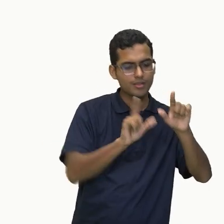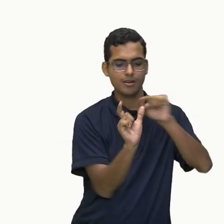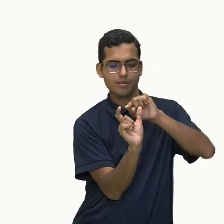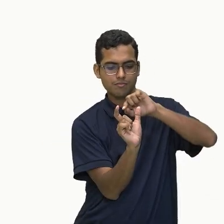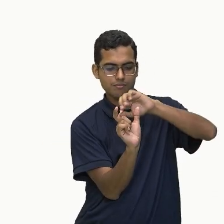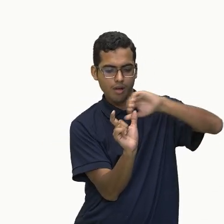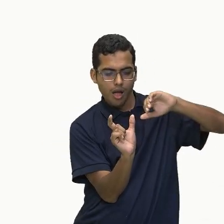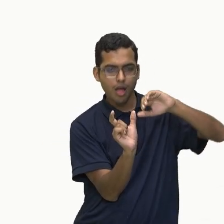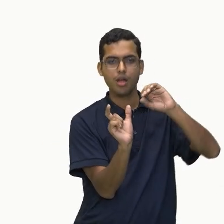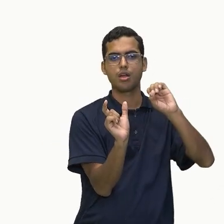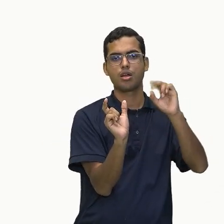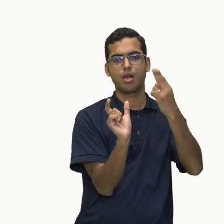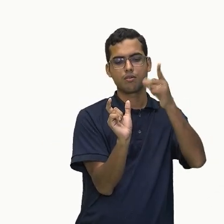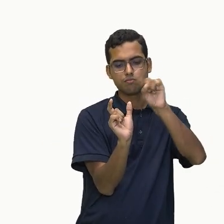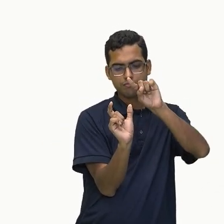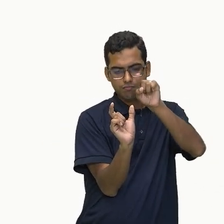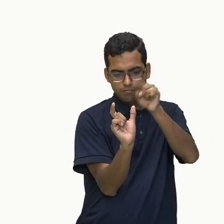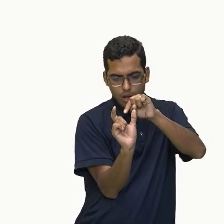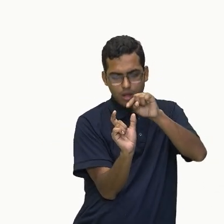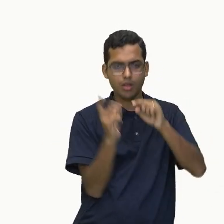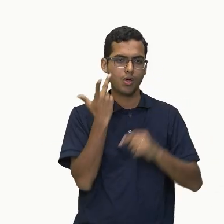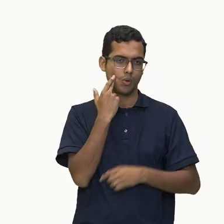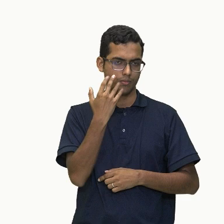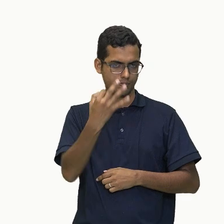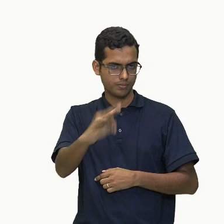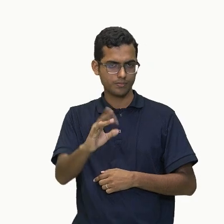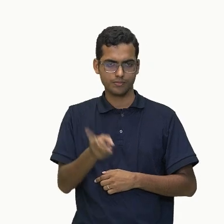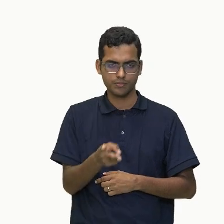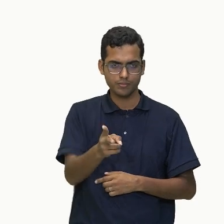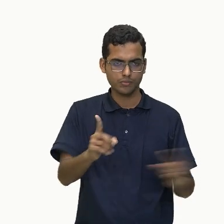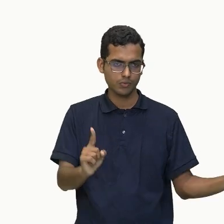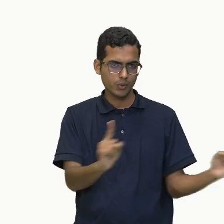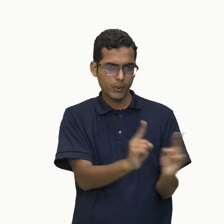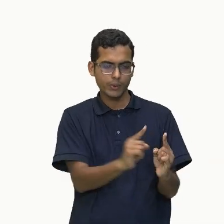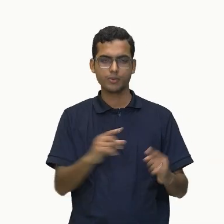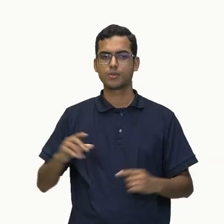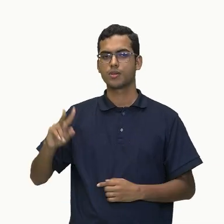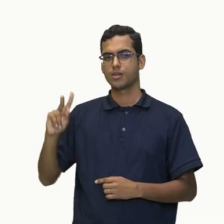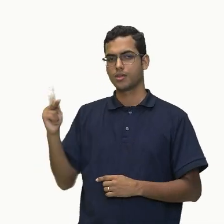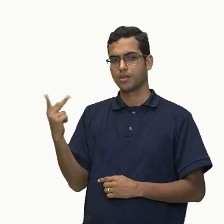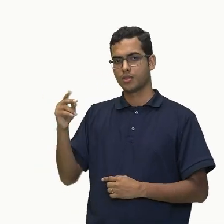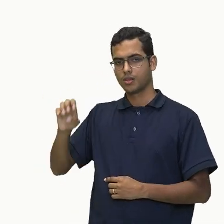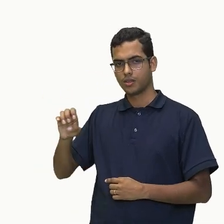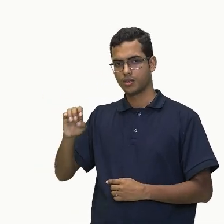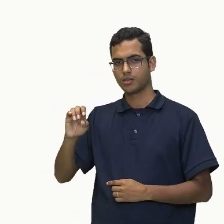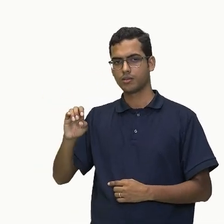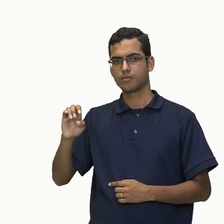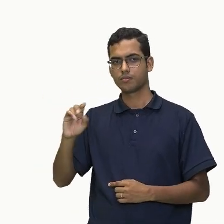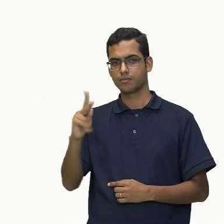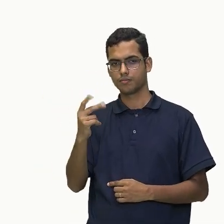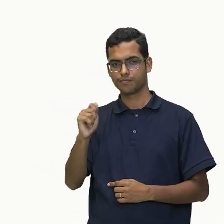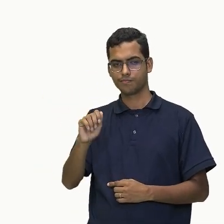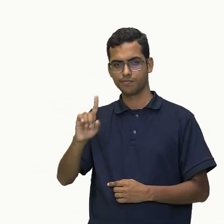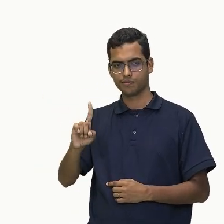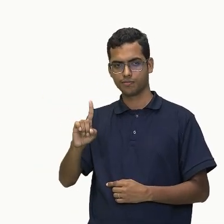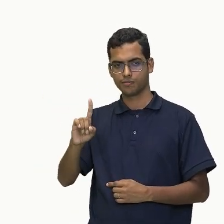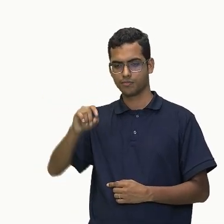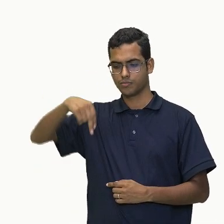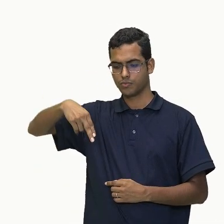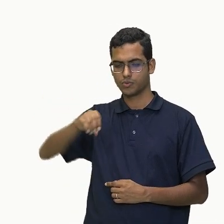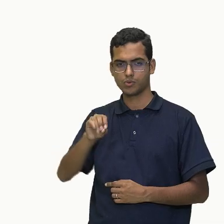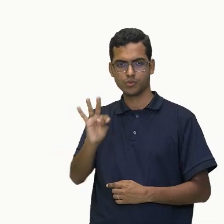que fica aí na forma abreviada. He had not, ao invés de escrever completo,